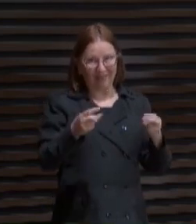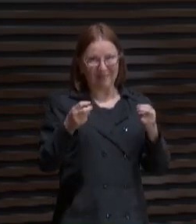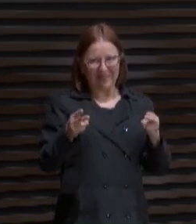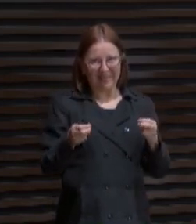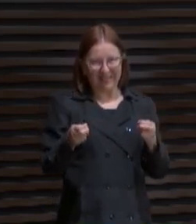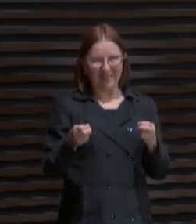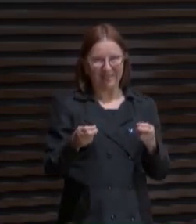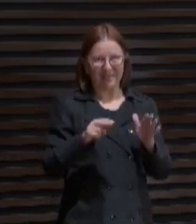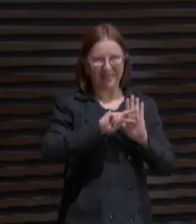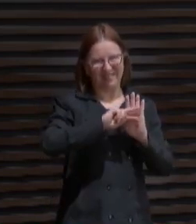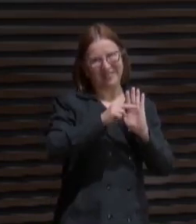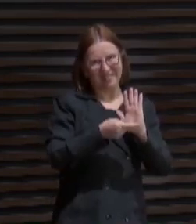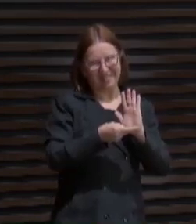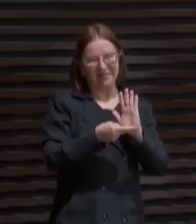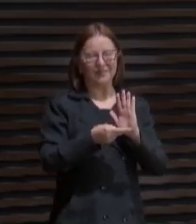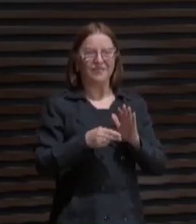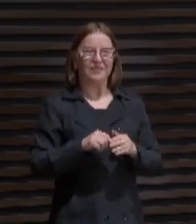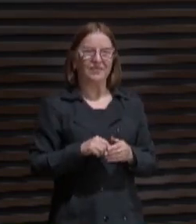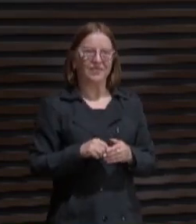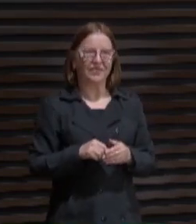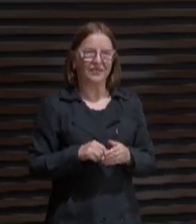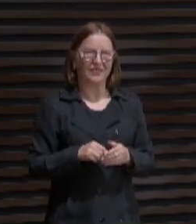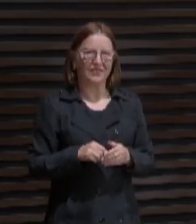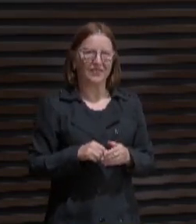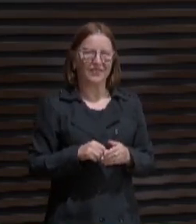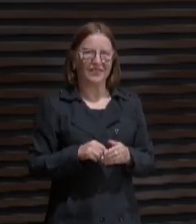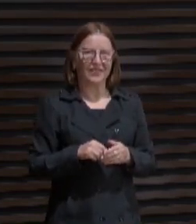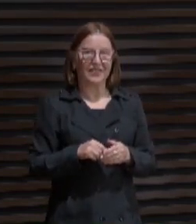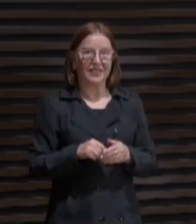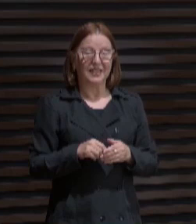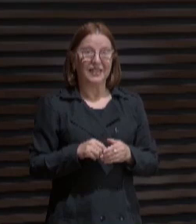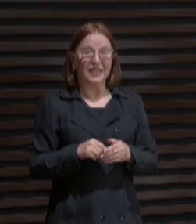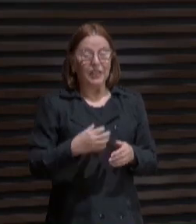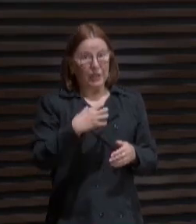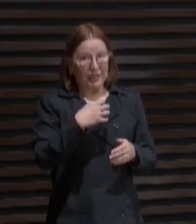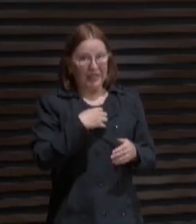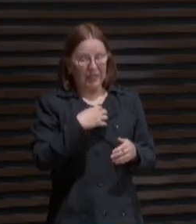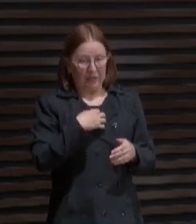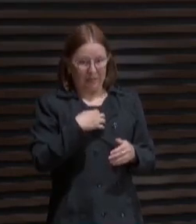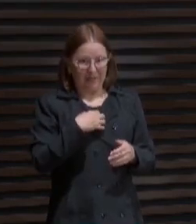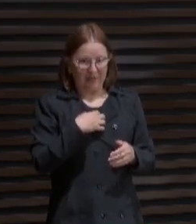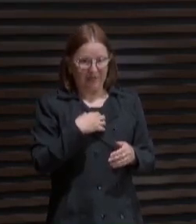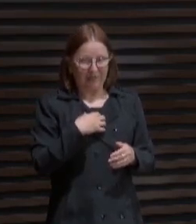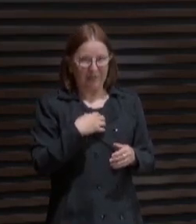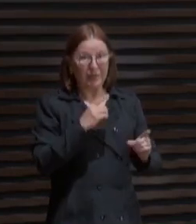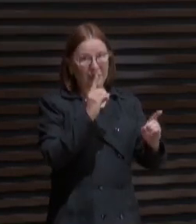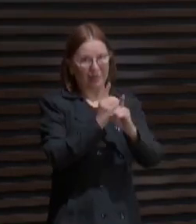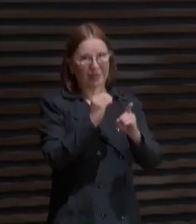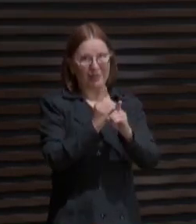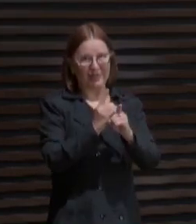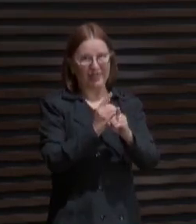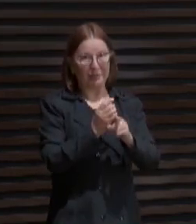ações, as reações e as omissões e assim o sentir daqueles que de perto caminharam com Jesus.